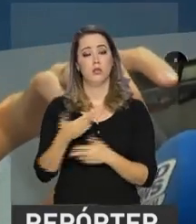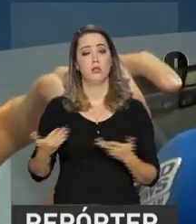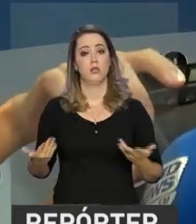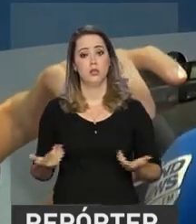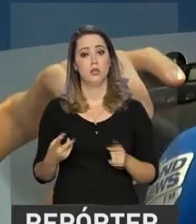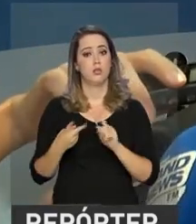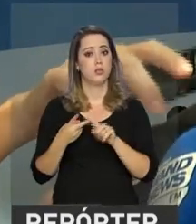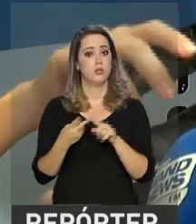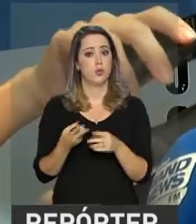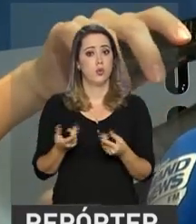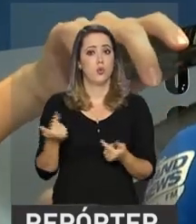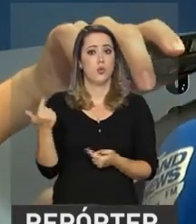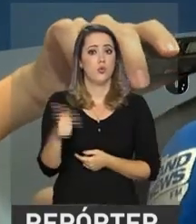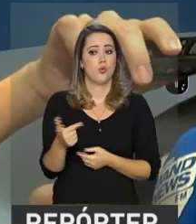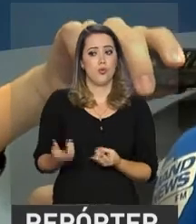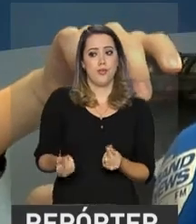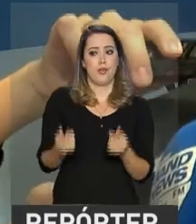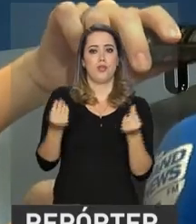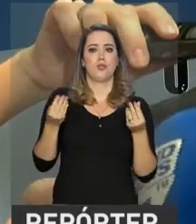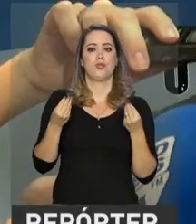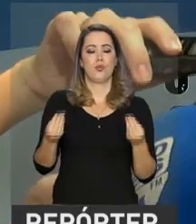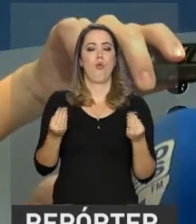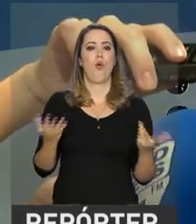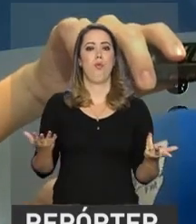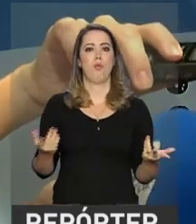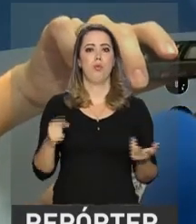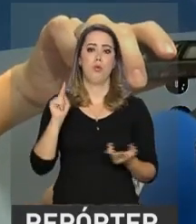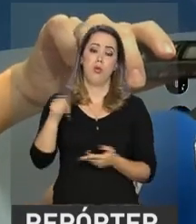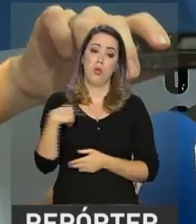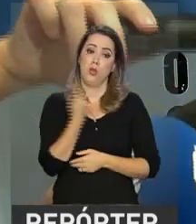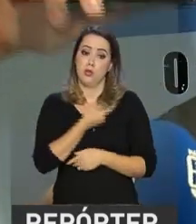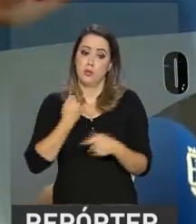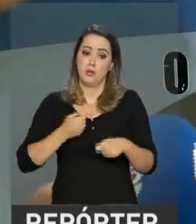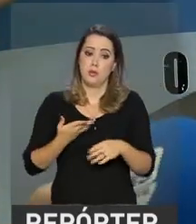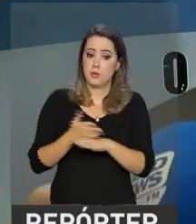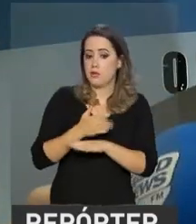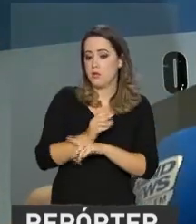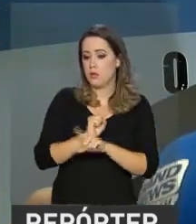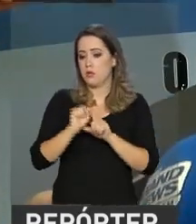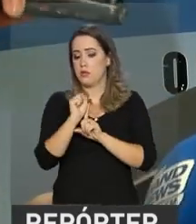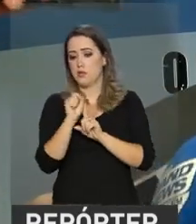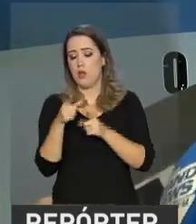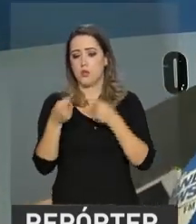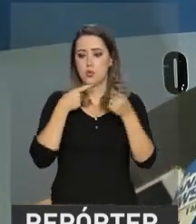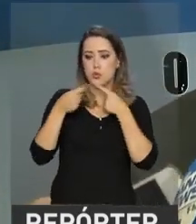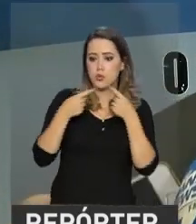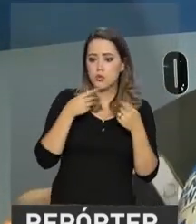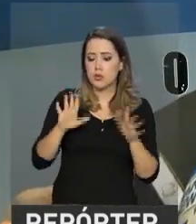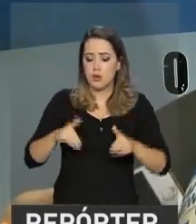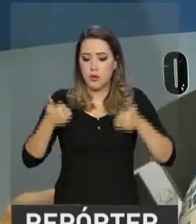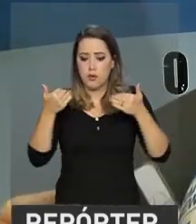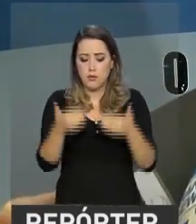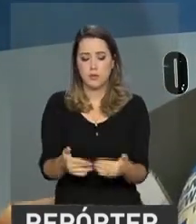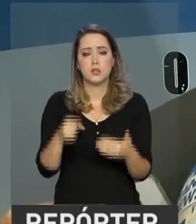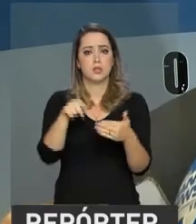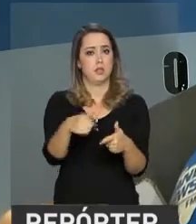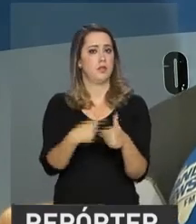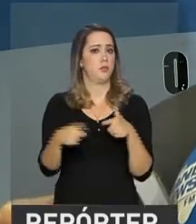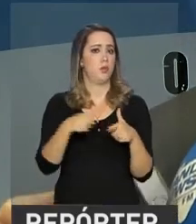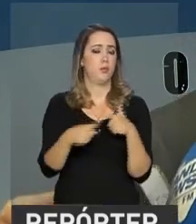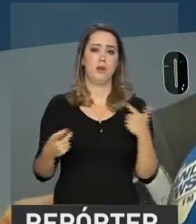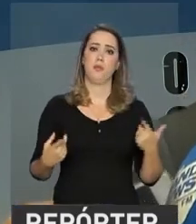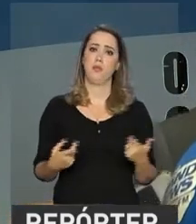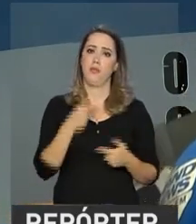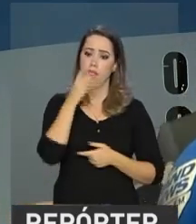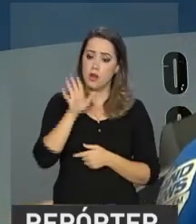lugar, ele não tem fundos para poder fazer isso. Então, ou bem nós vamos, a sociedade tem a capacidade de discutir e enfrentar e resolver esses problemas, e